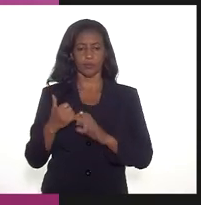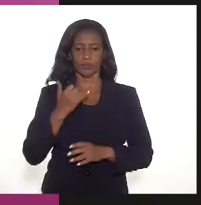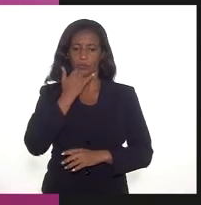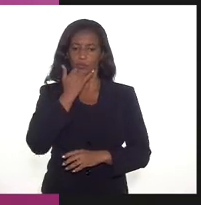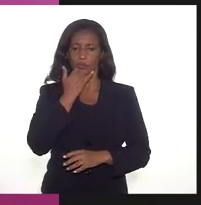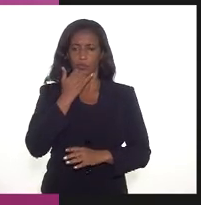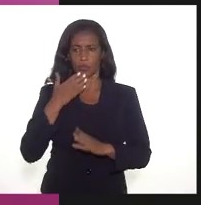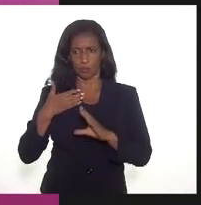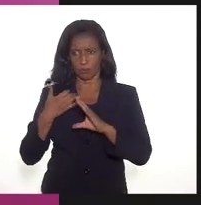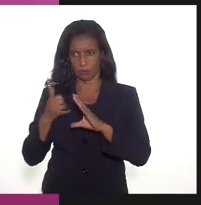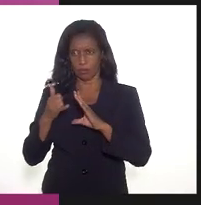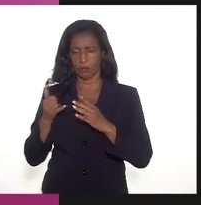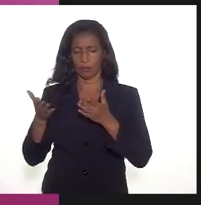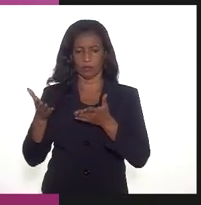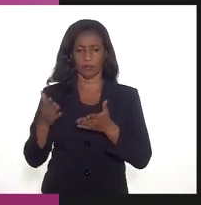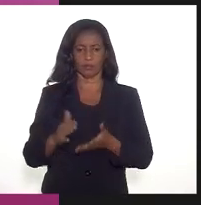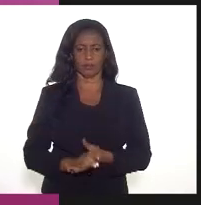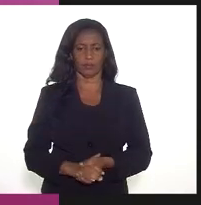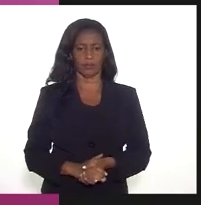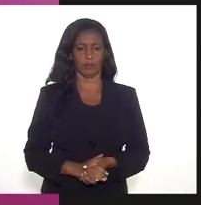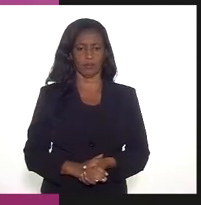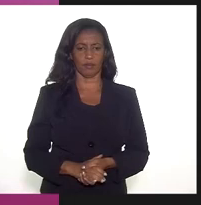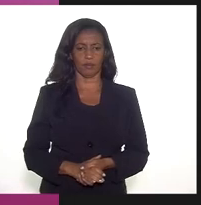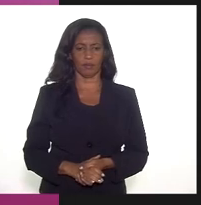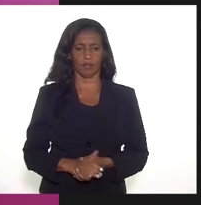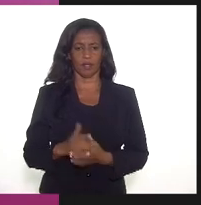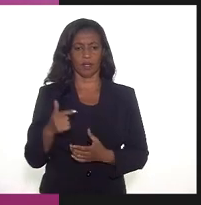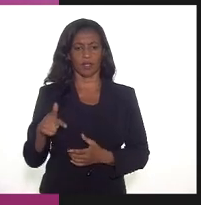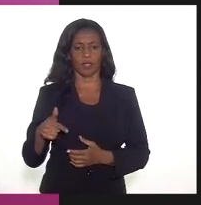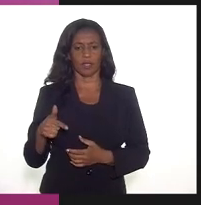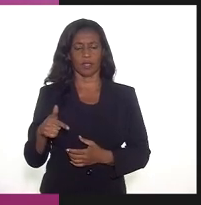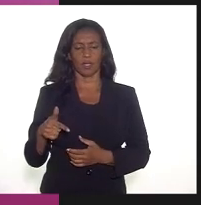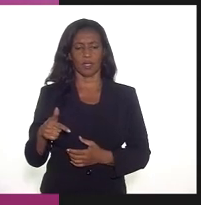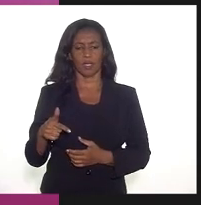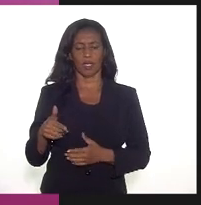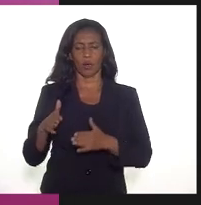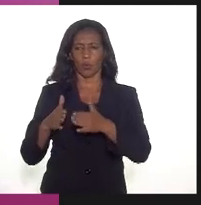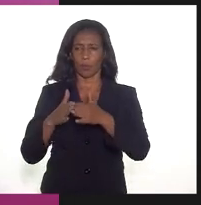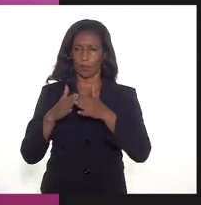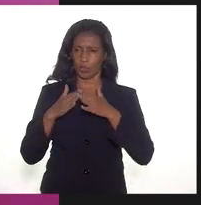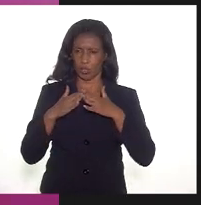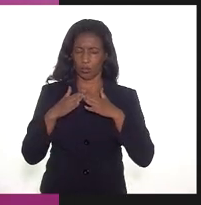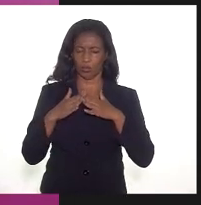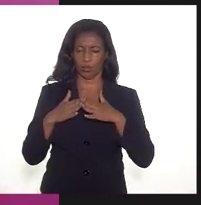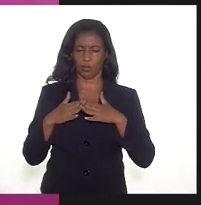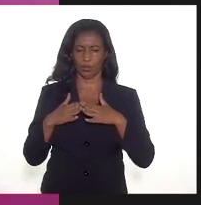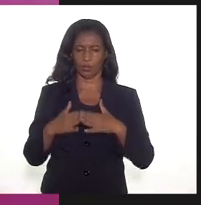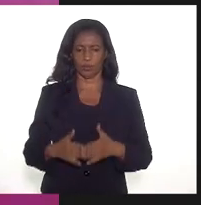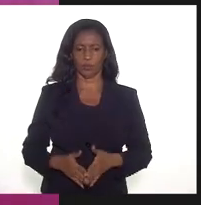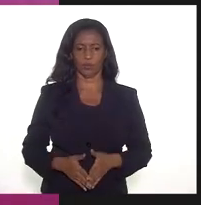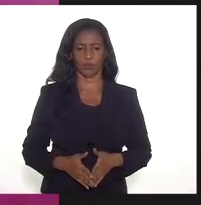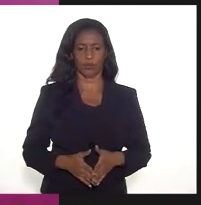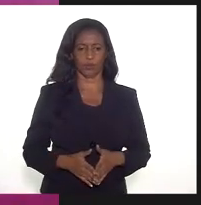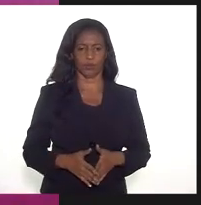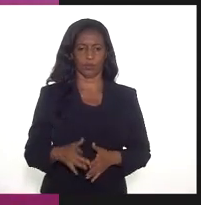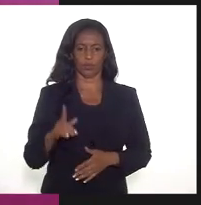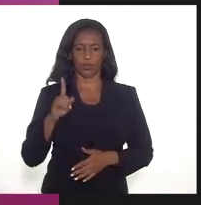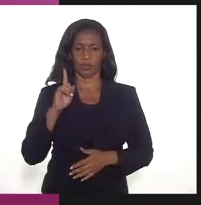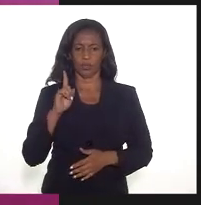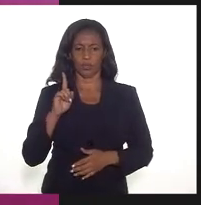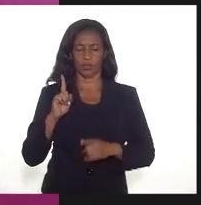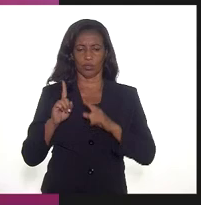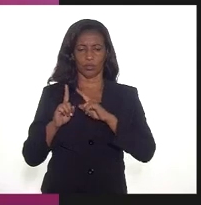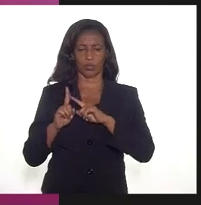Passei para Vossa Excelência. E é a respeito de uma solicitação de uma funcionária para